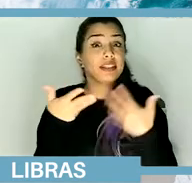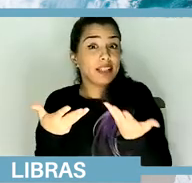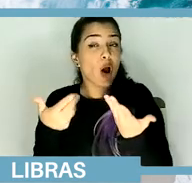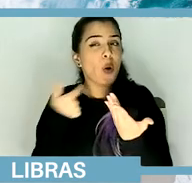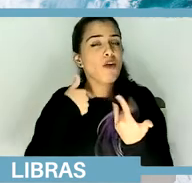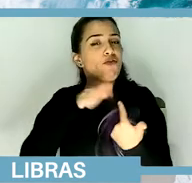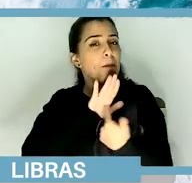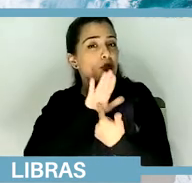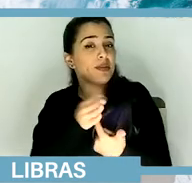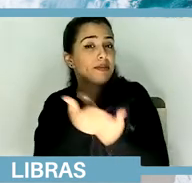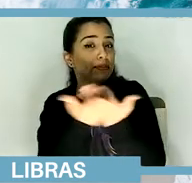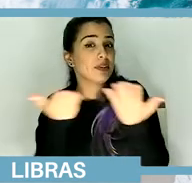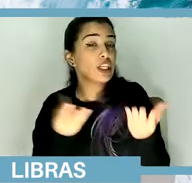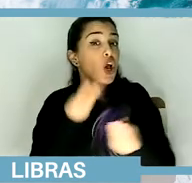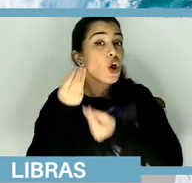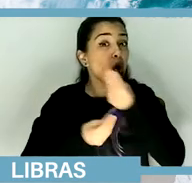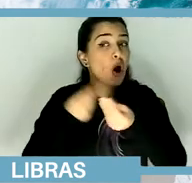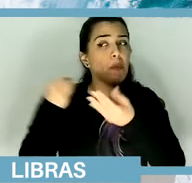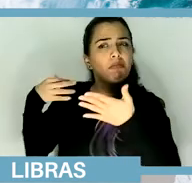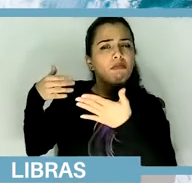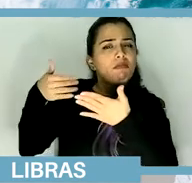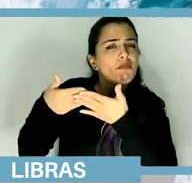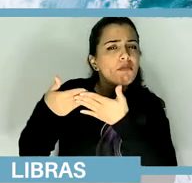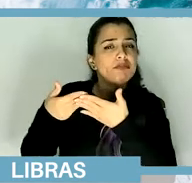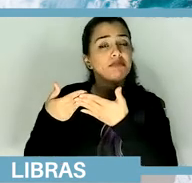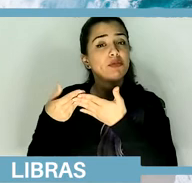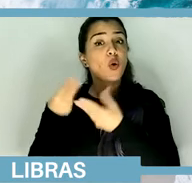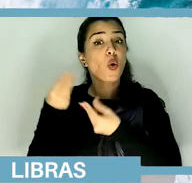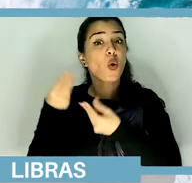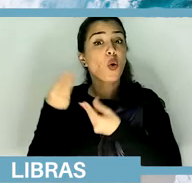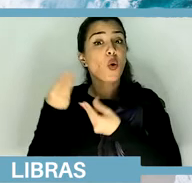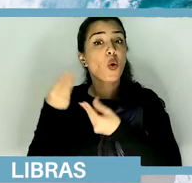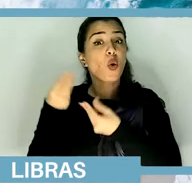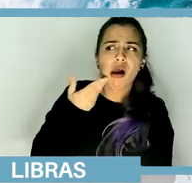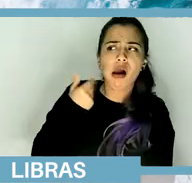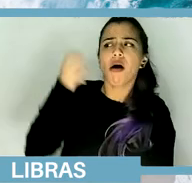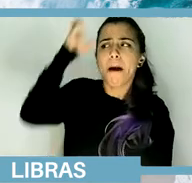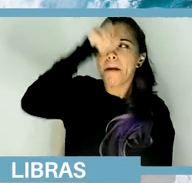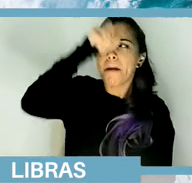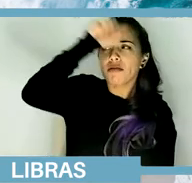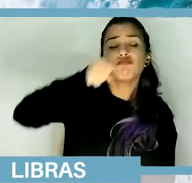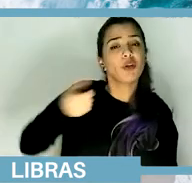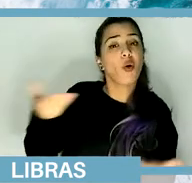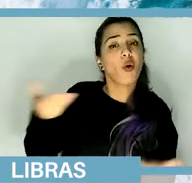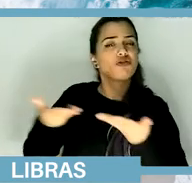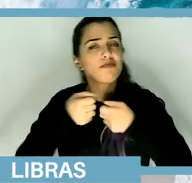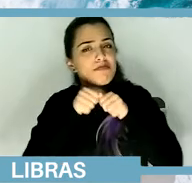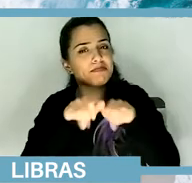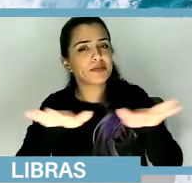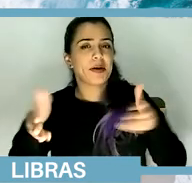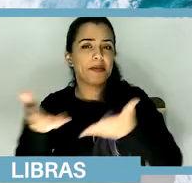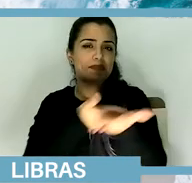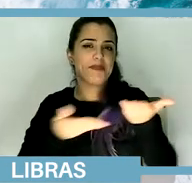desse caminho, né? E o que que eu tenho aprendido com isso, né? Porque em 4 anos eu acho que eu posso dizer que já foram